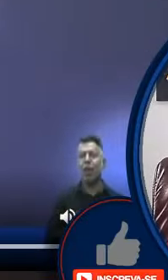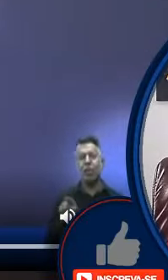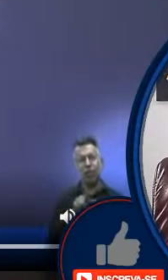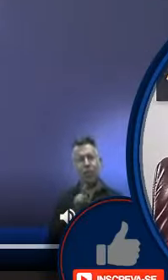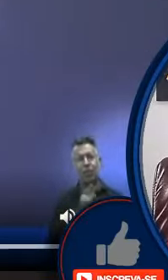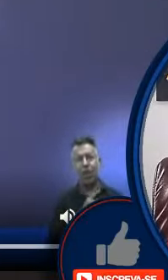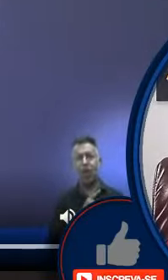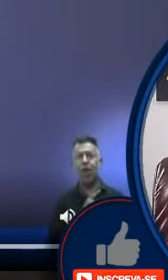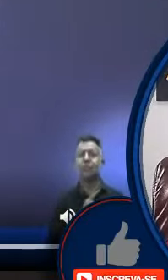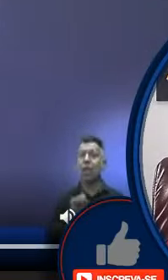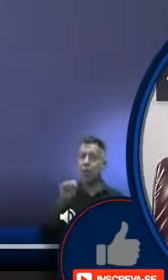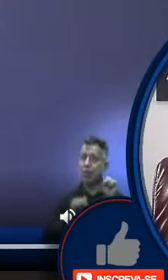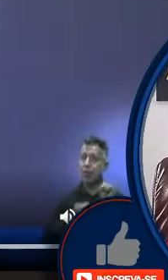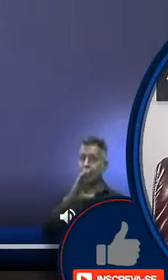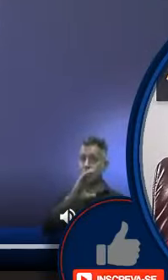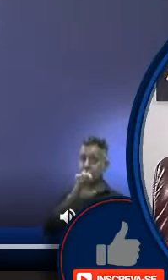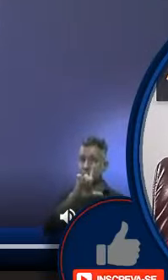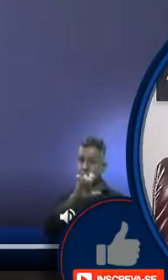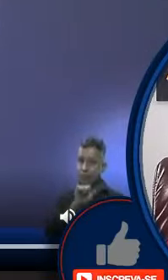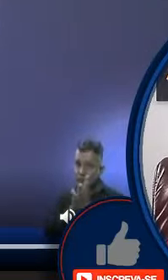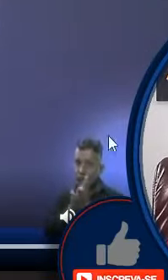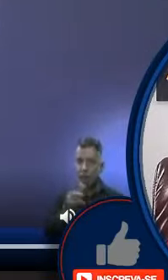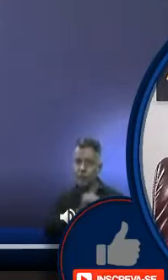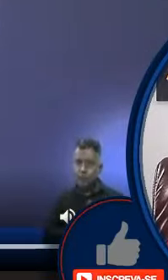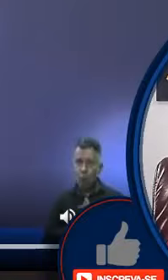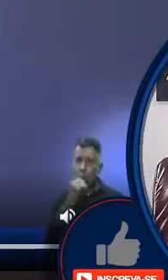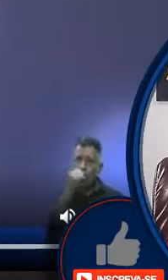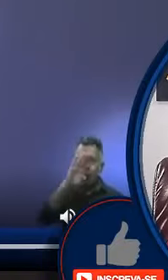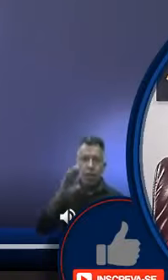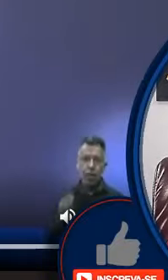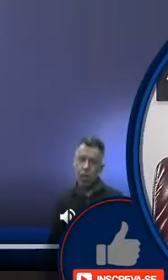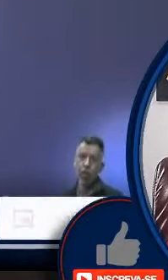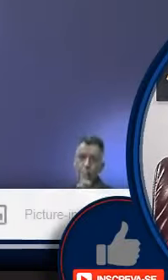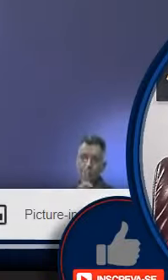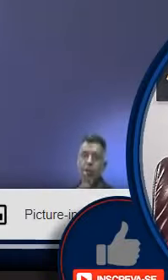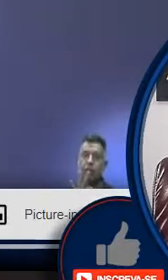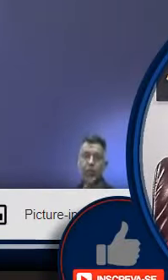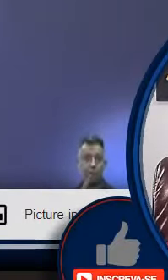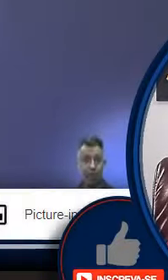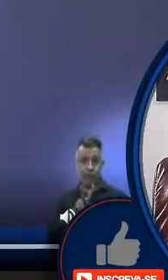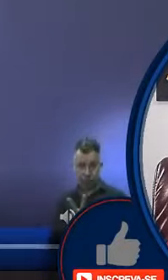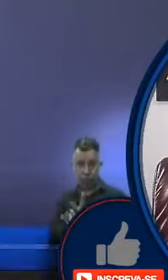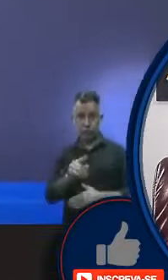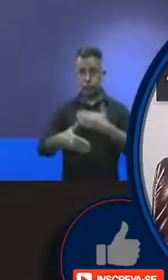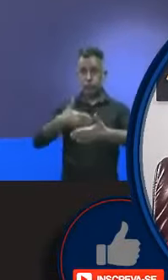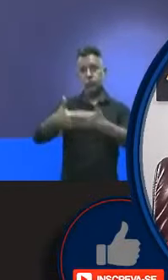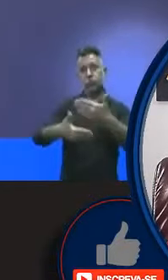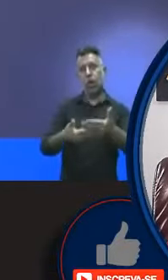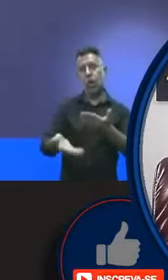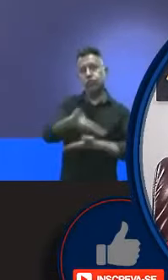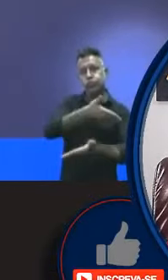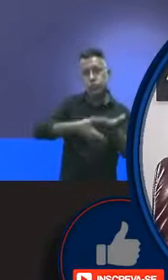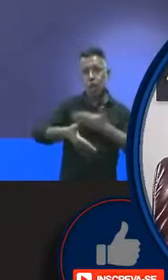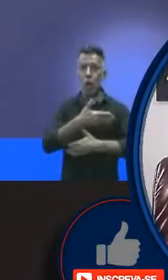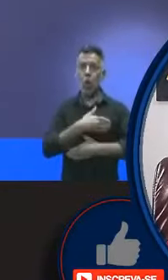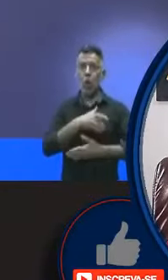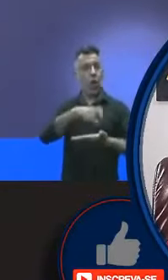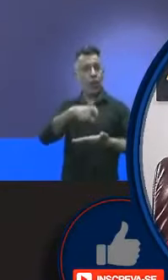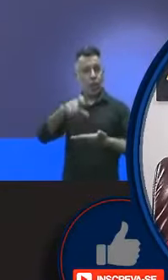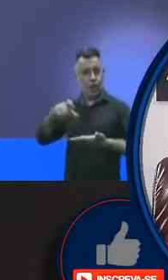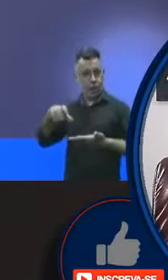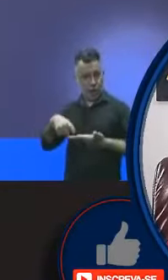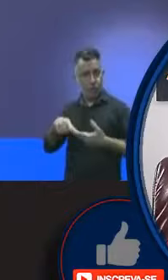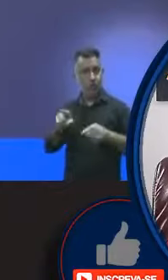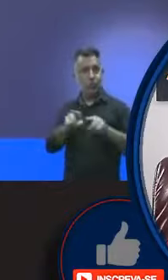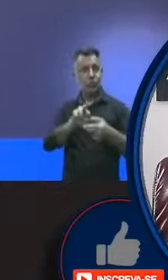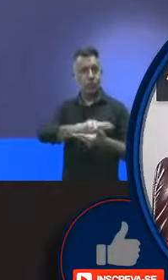também a Rede Seller, que atingiu a marca de 1 bilhão de reais de TPV no processamento de transações com cartão de crédito